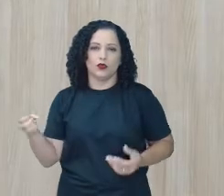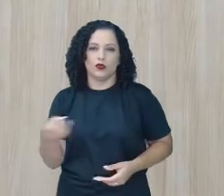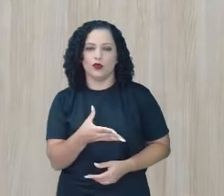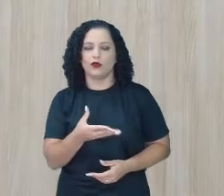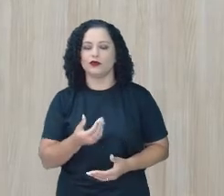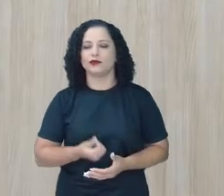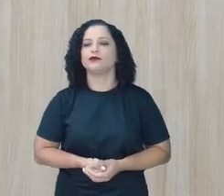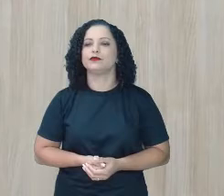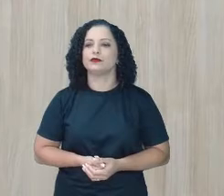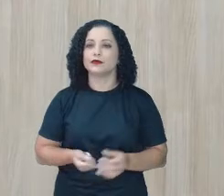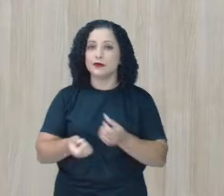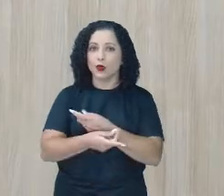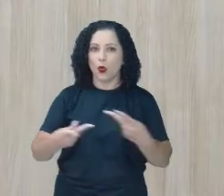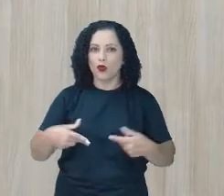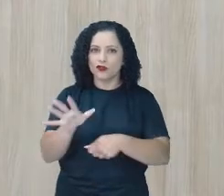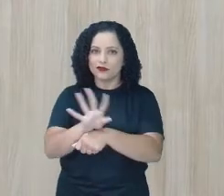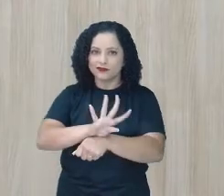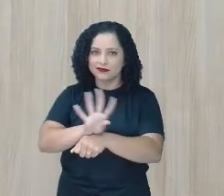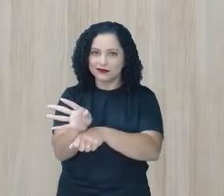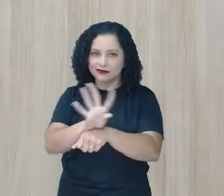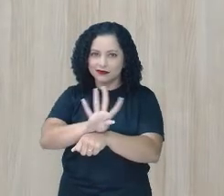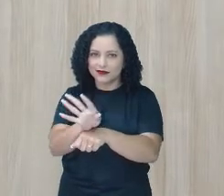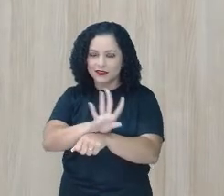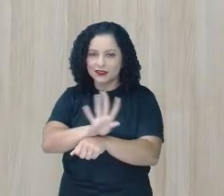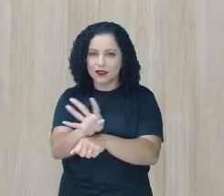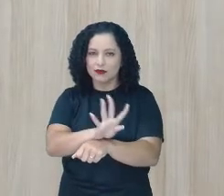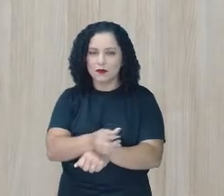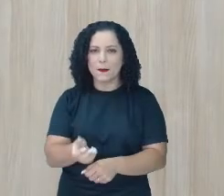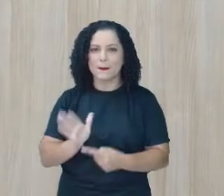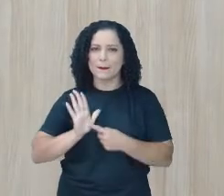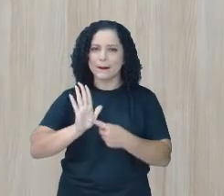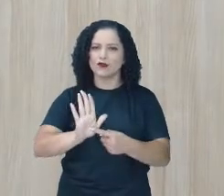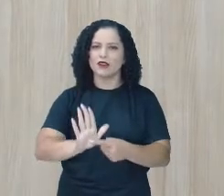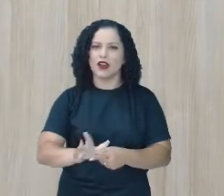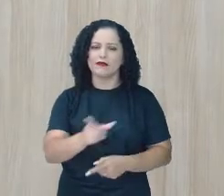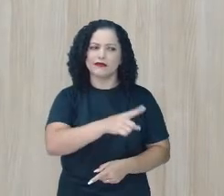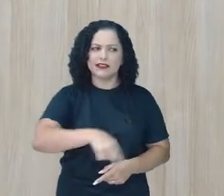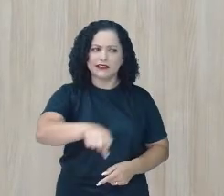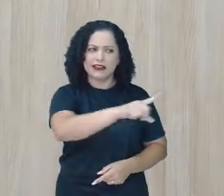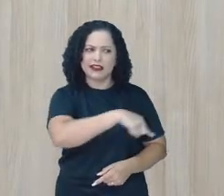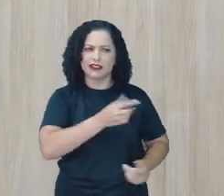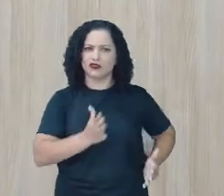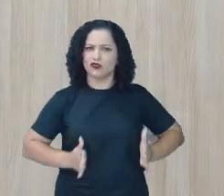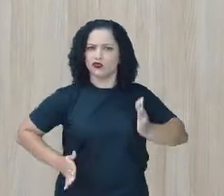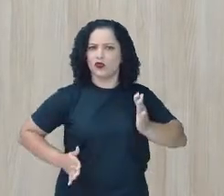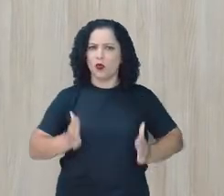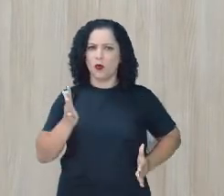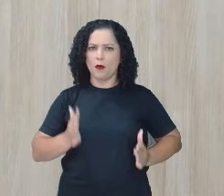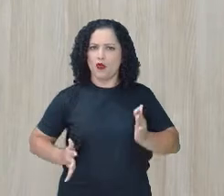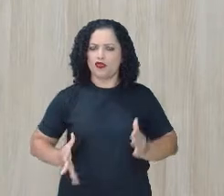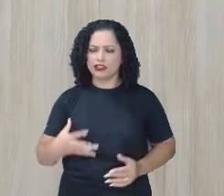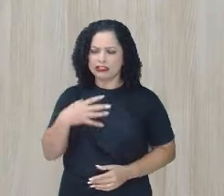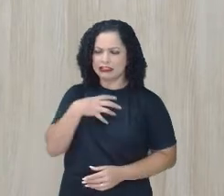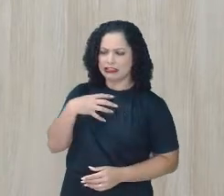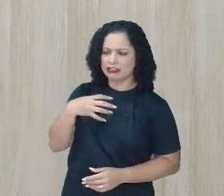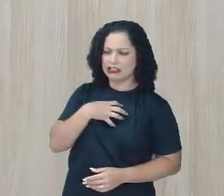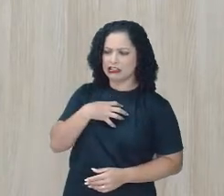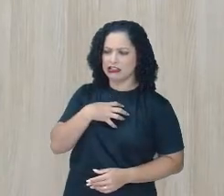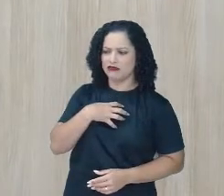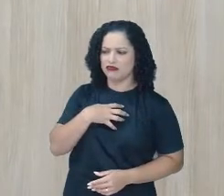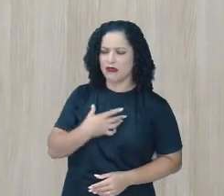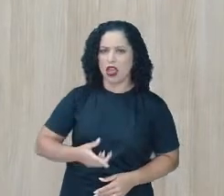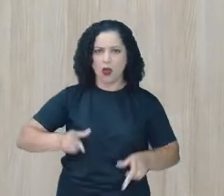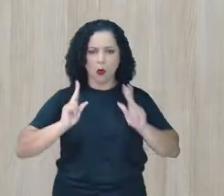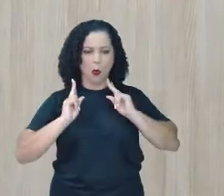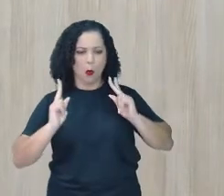do que acontece no cinema é justamente isso. Poxa, se os robôs percebessem que estão sendo explorados, quisessem a